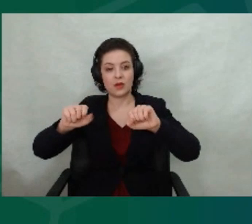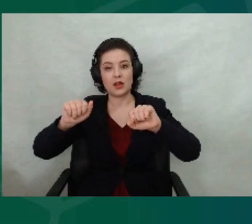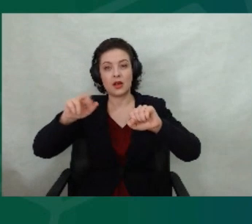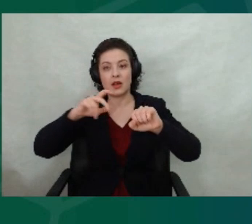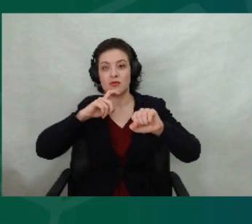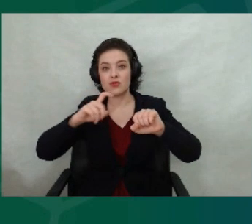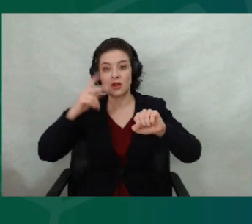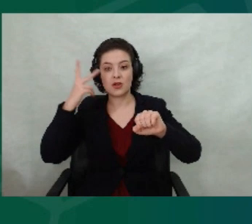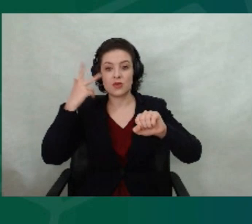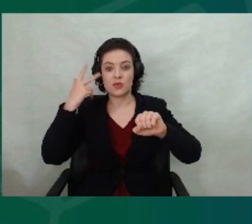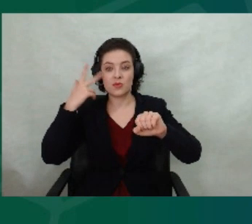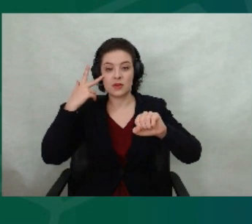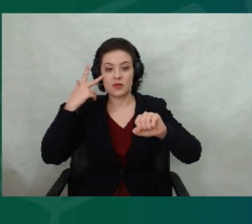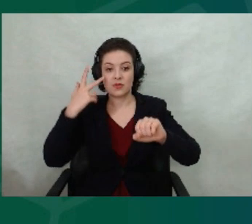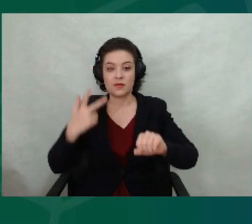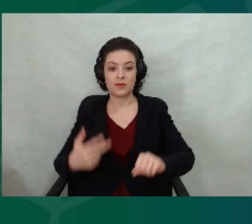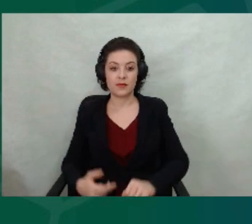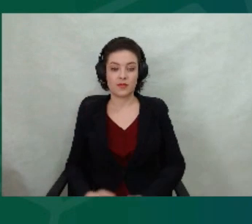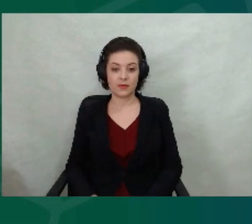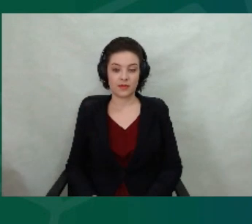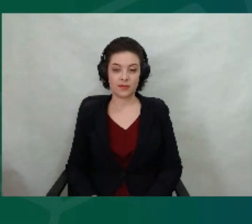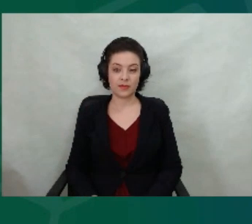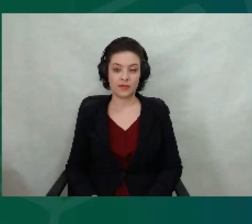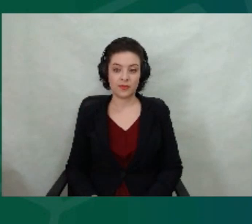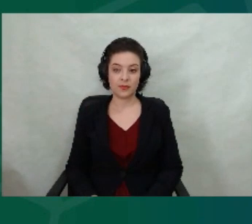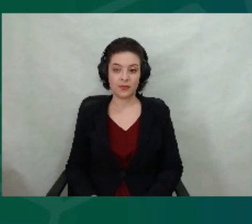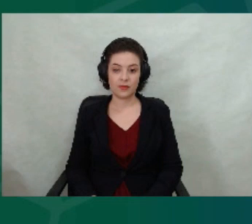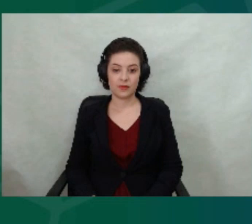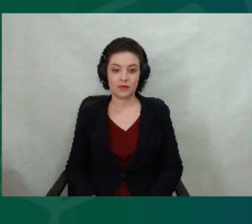convencional. Pode passar o próximo.